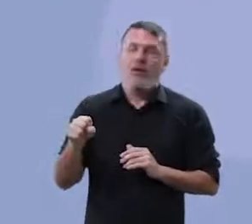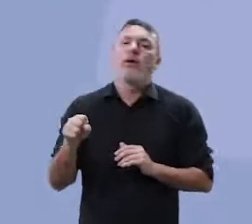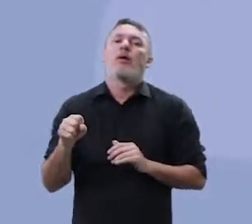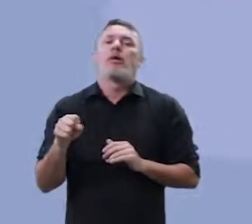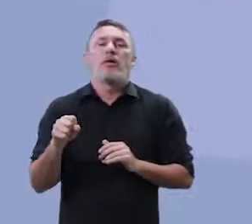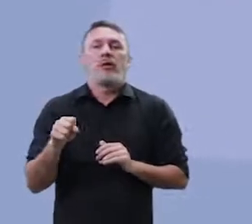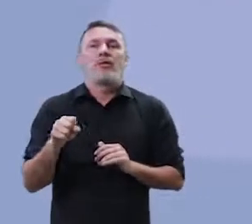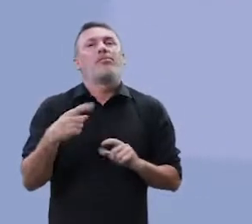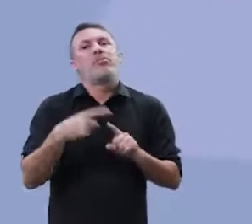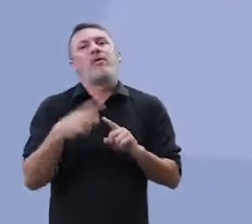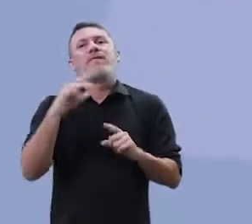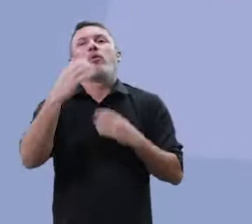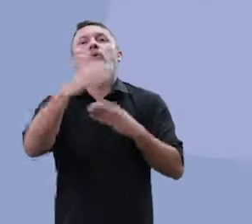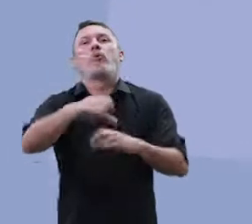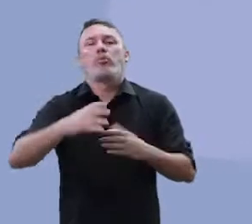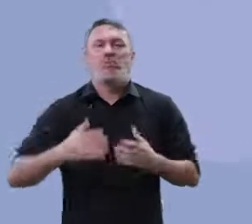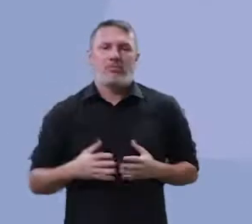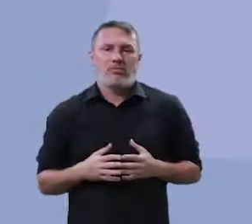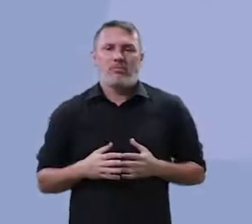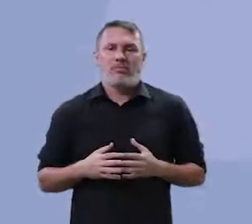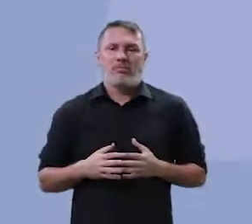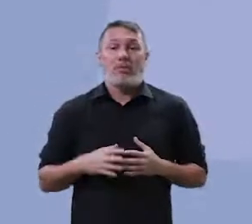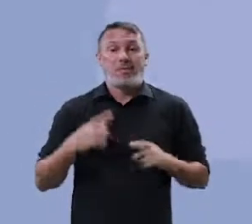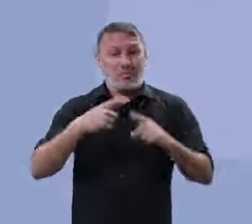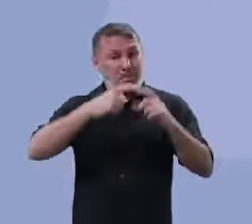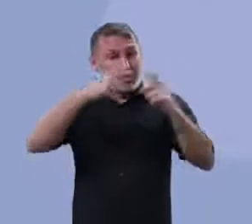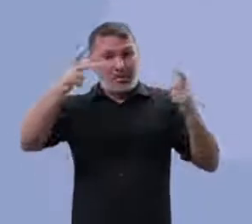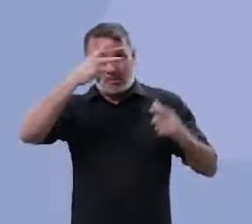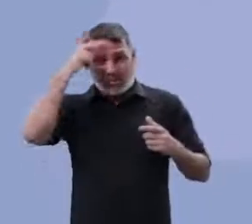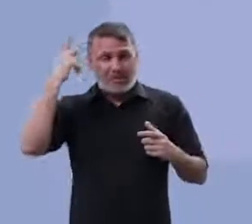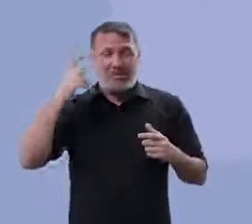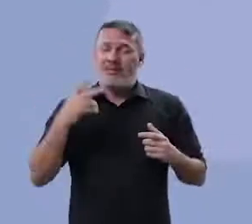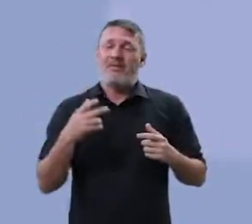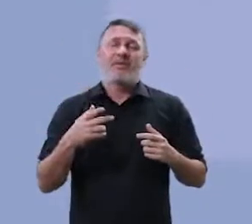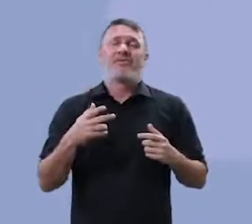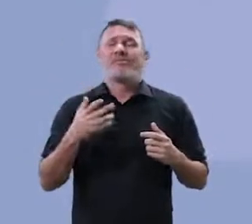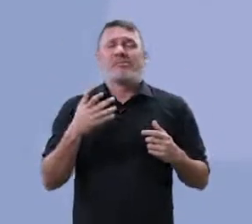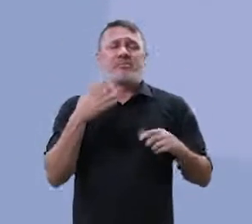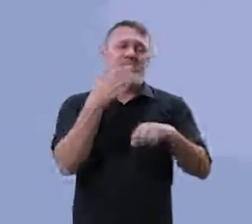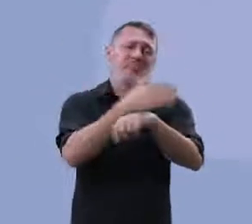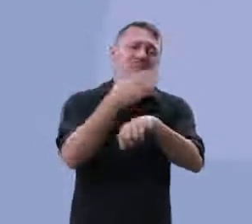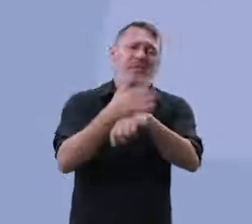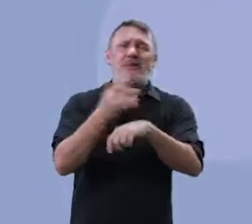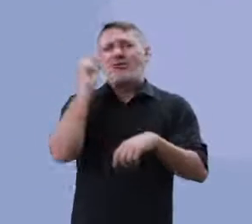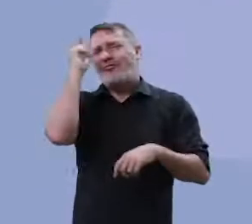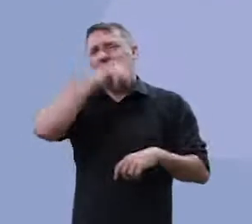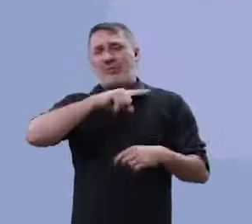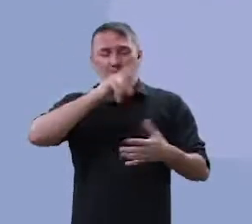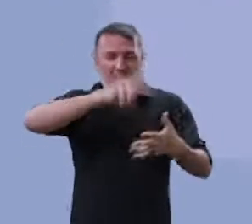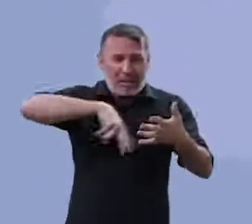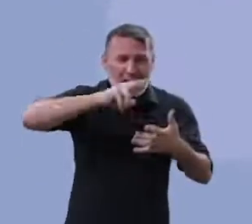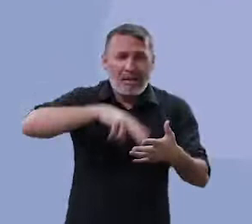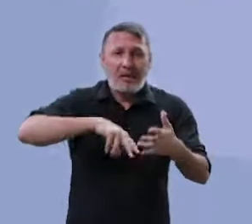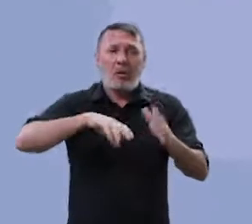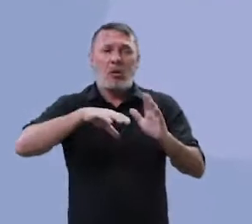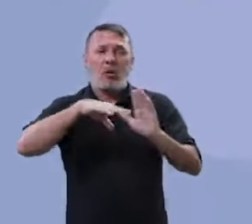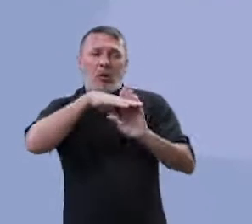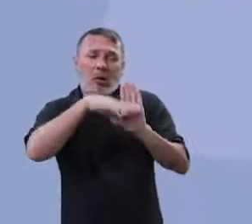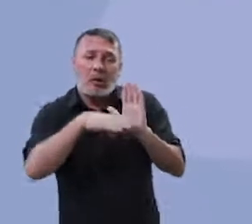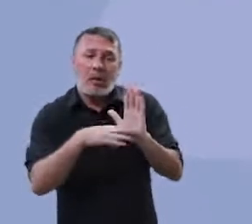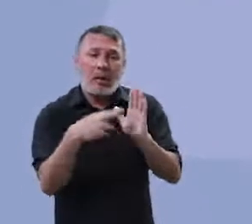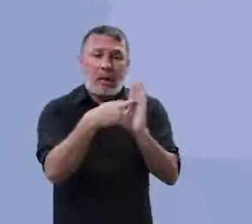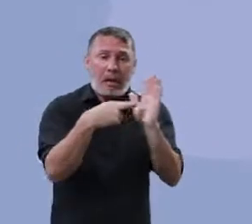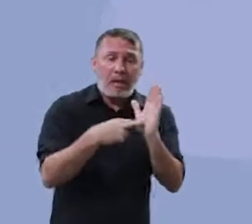porque vai tentar algum concurso. Porque geralmente nós não temos acesso. Temos acesso, está